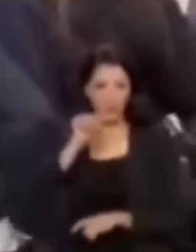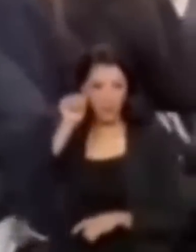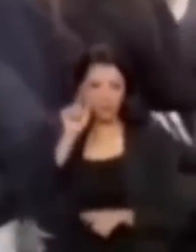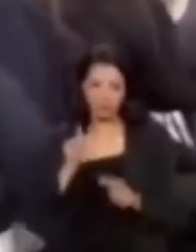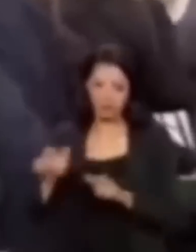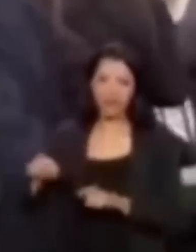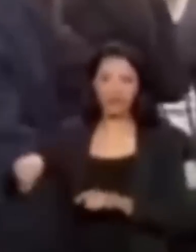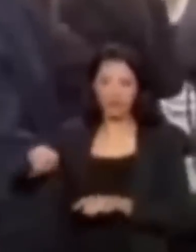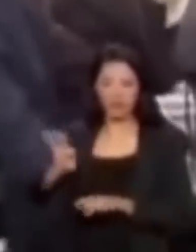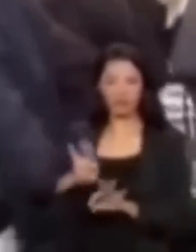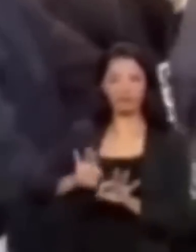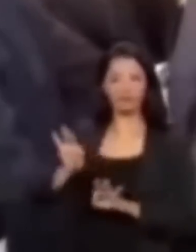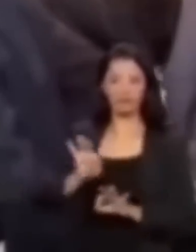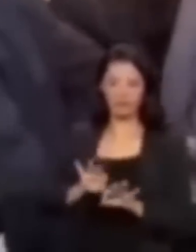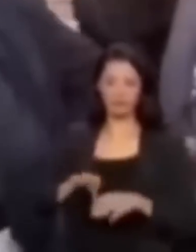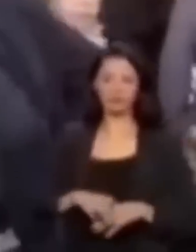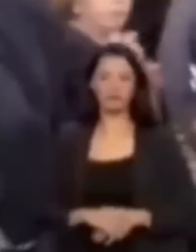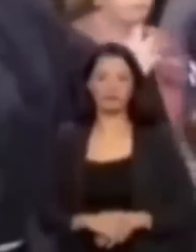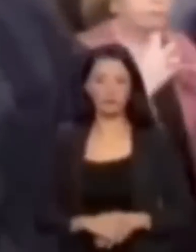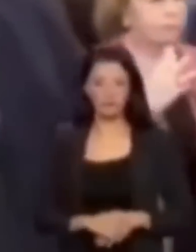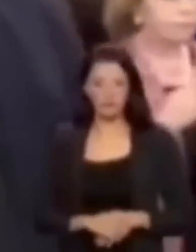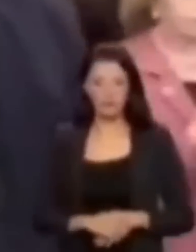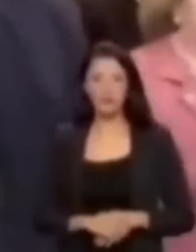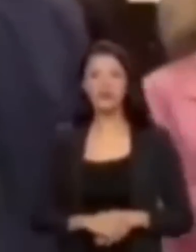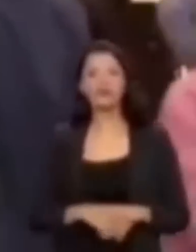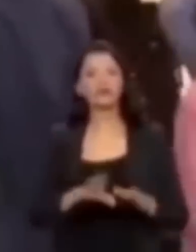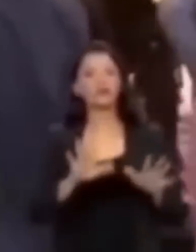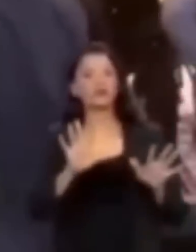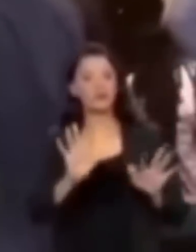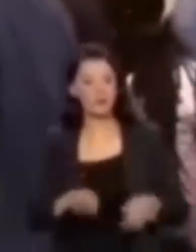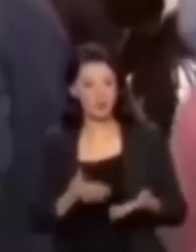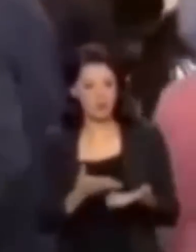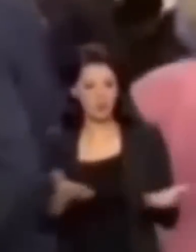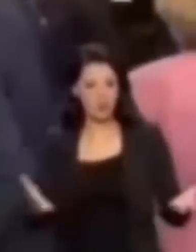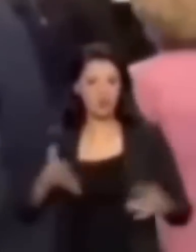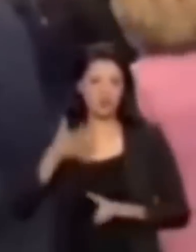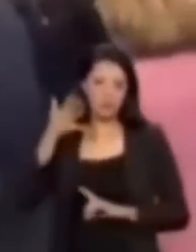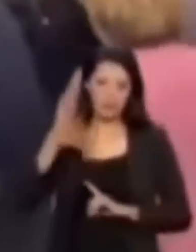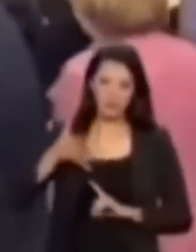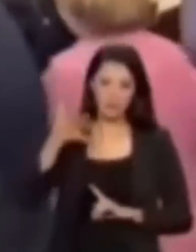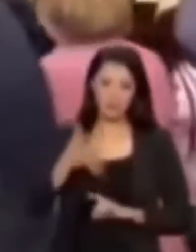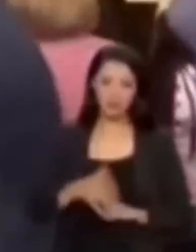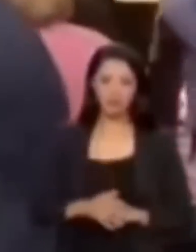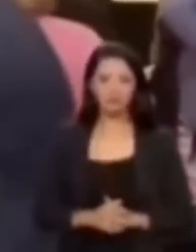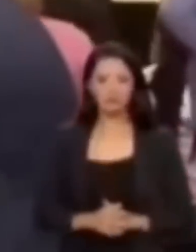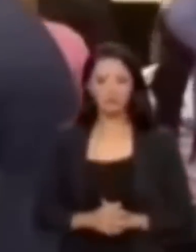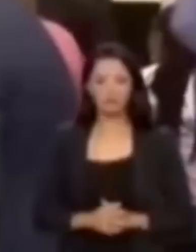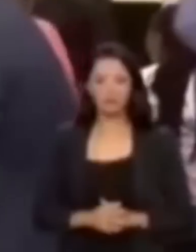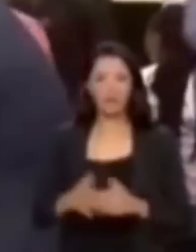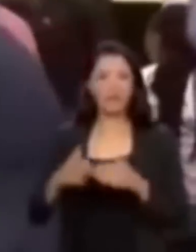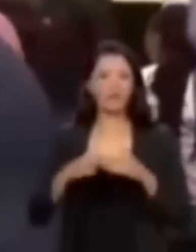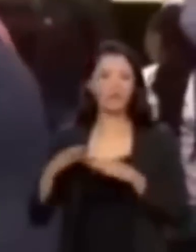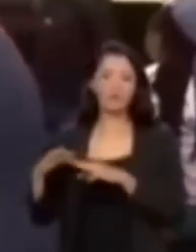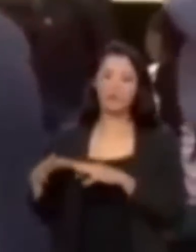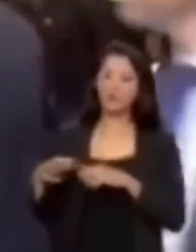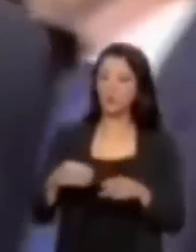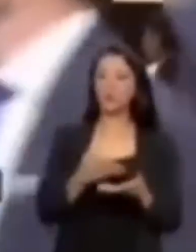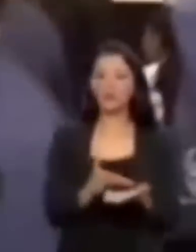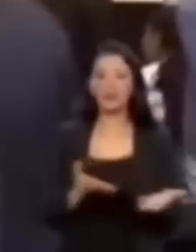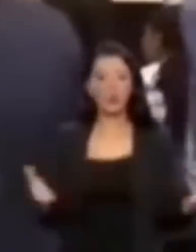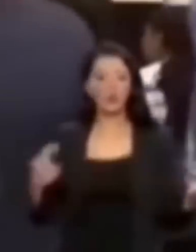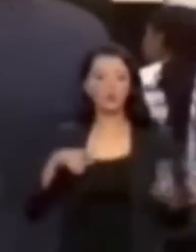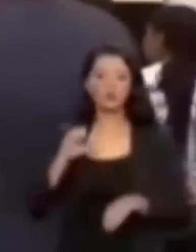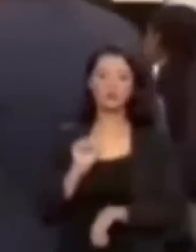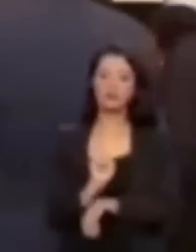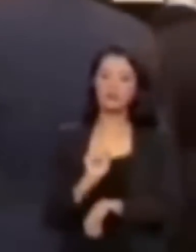As mulheres se preparem, está encerrada esta cerimônia. Não tá, pedimos não... a todas e todos